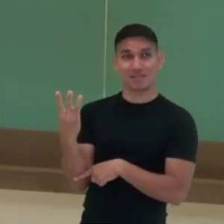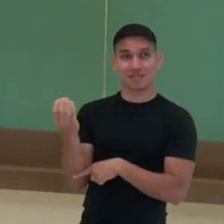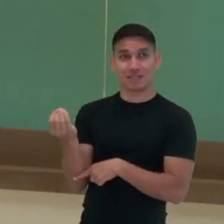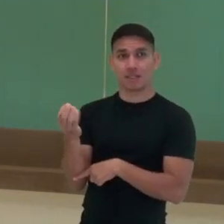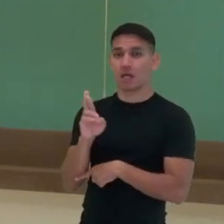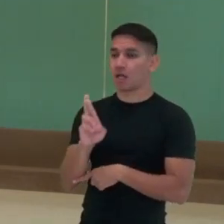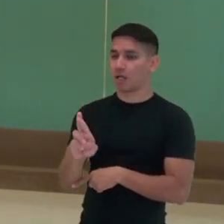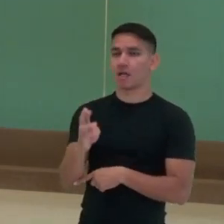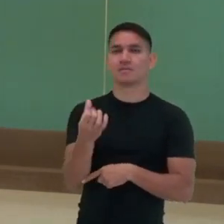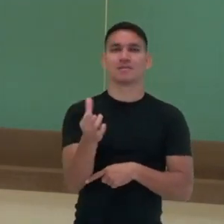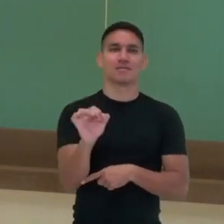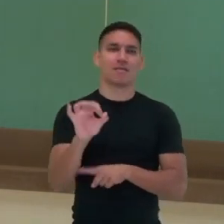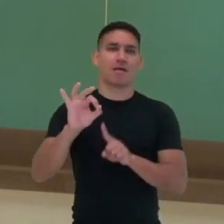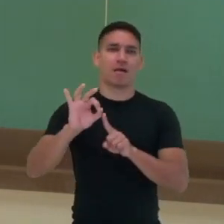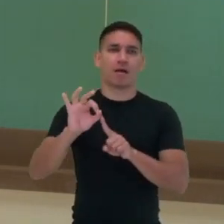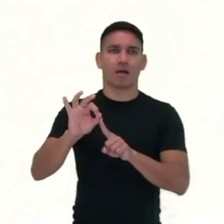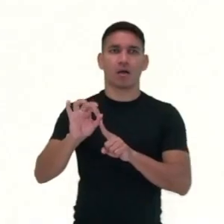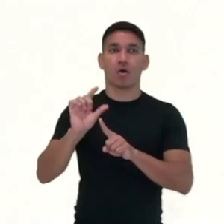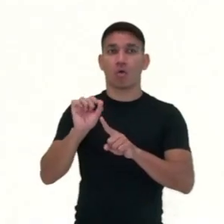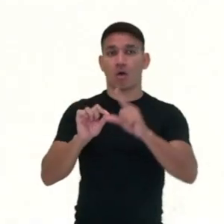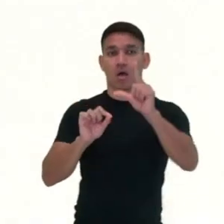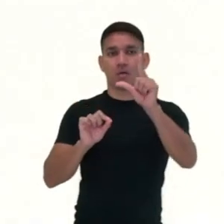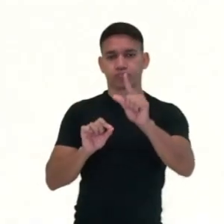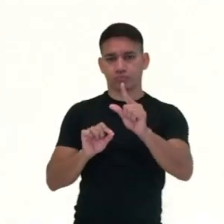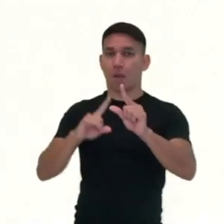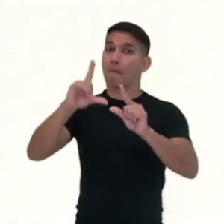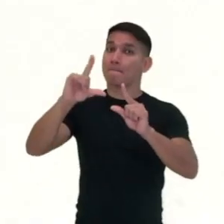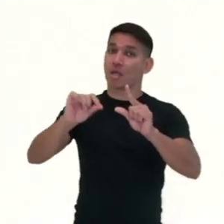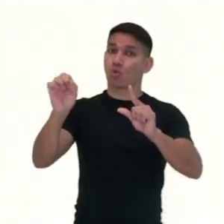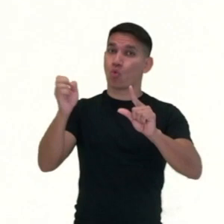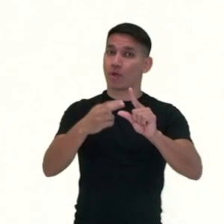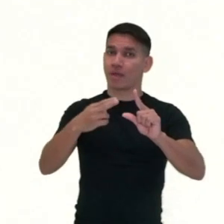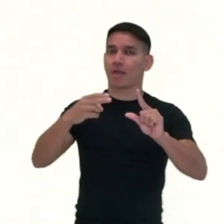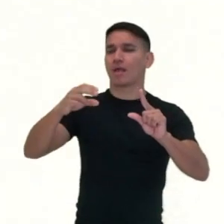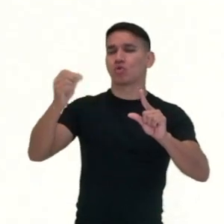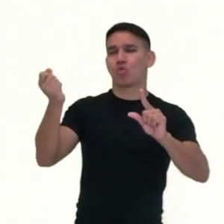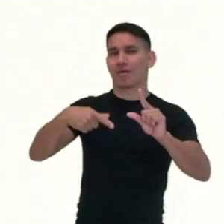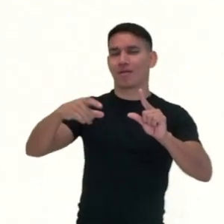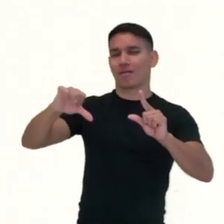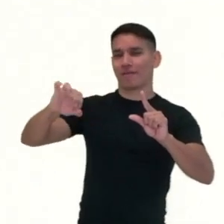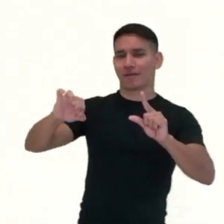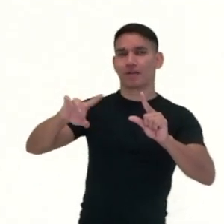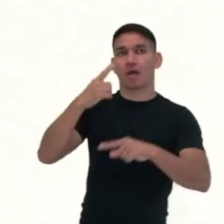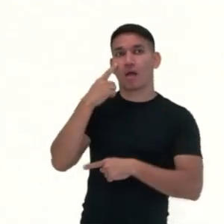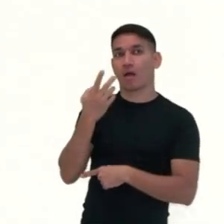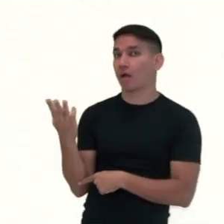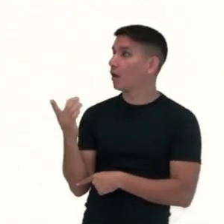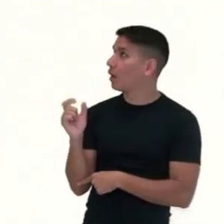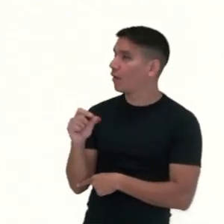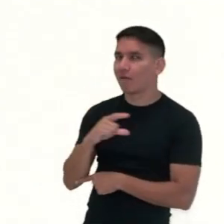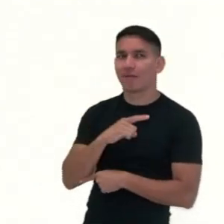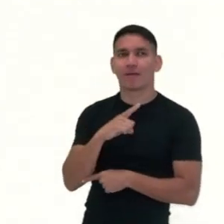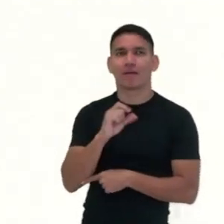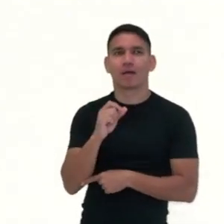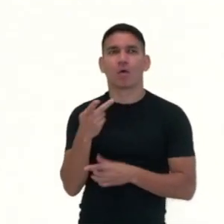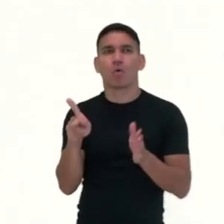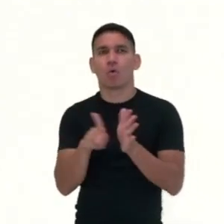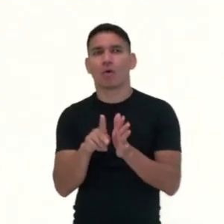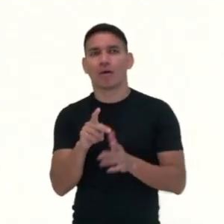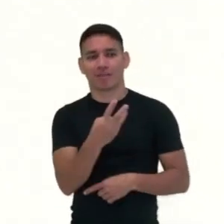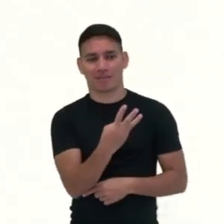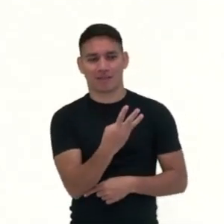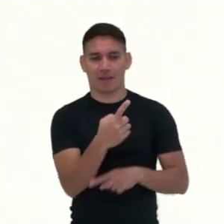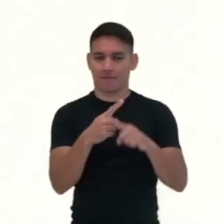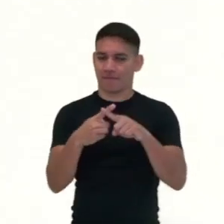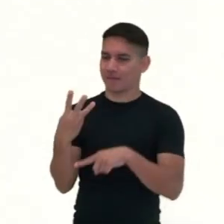agudo, ele é menor do que 90. Aí, aqui na letra B, 3 horas. Então, é 3 vezes 30, né? Porque cada hora tem 30